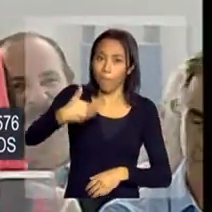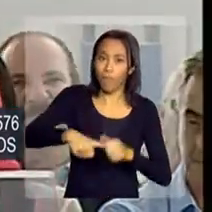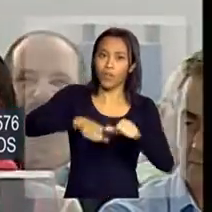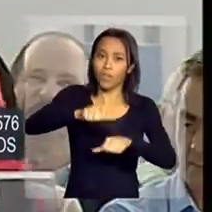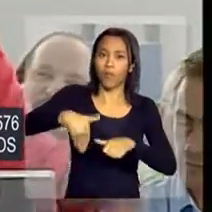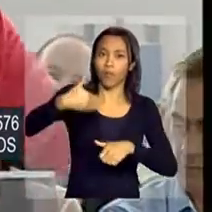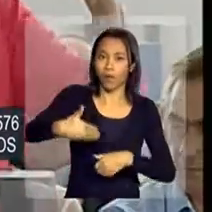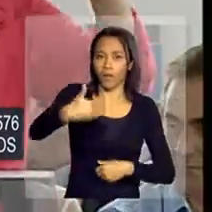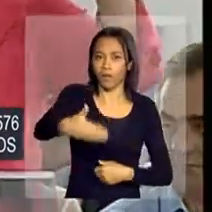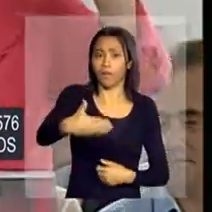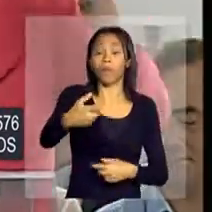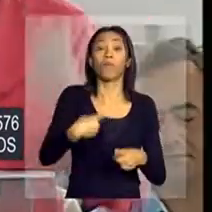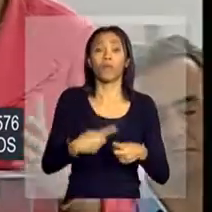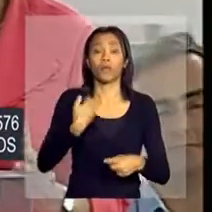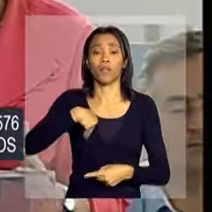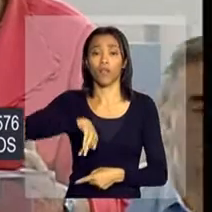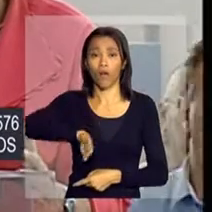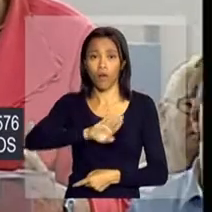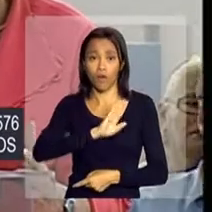nós